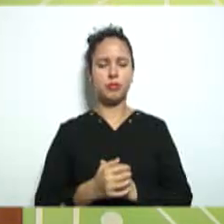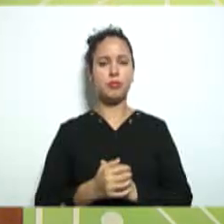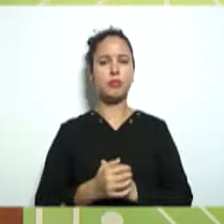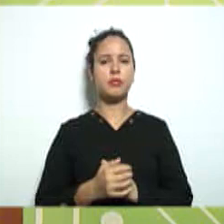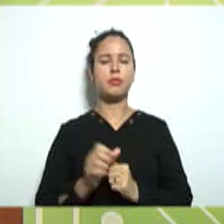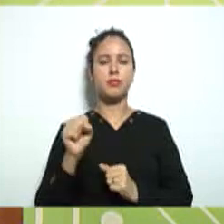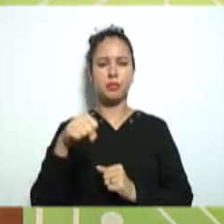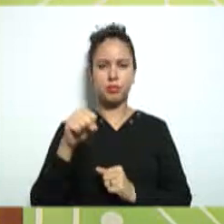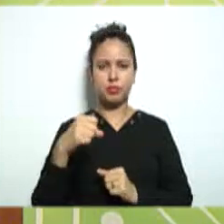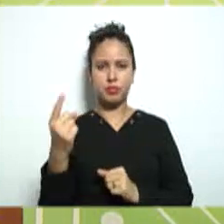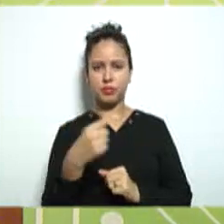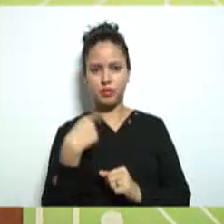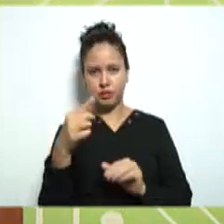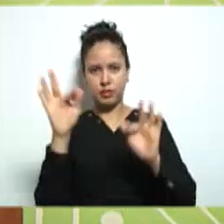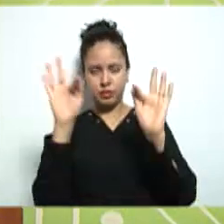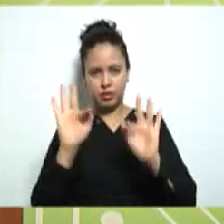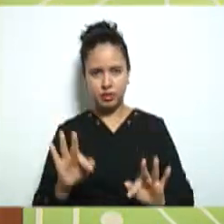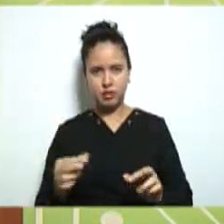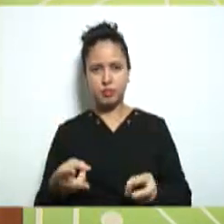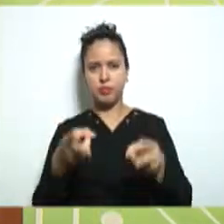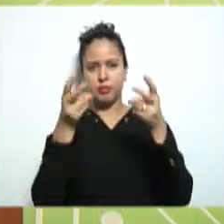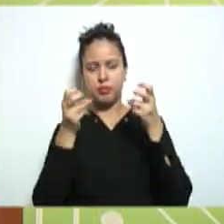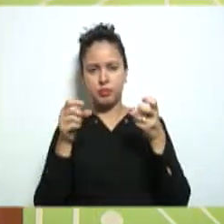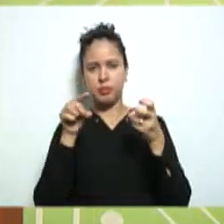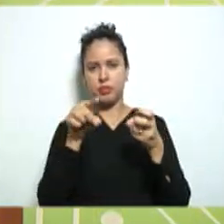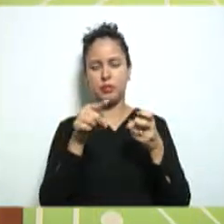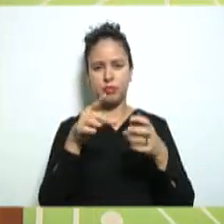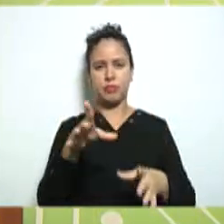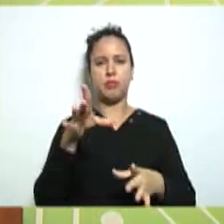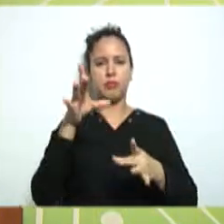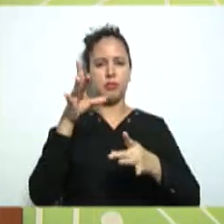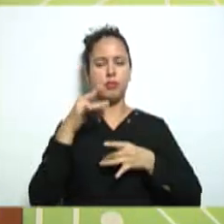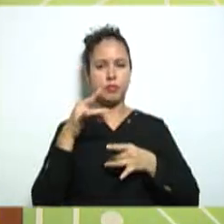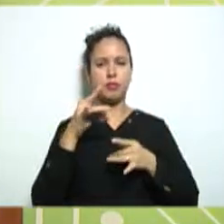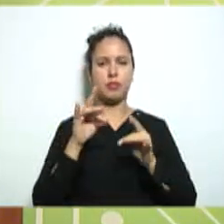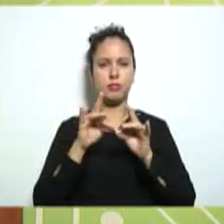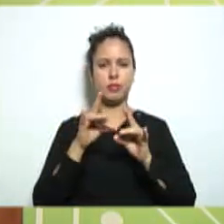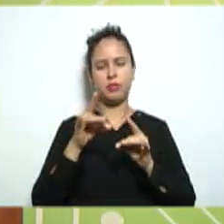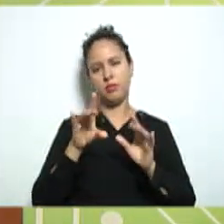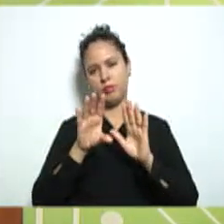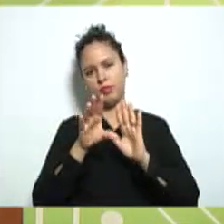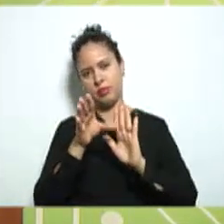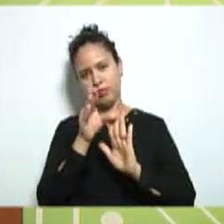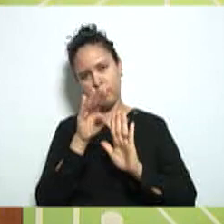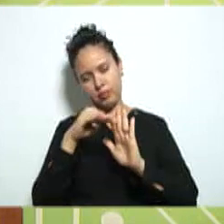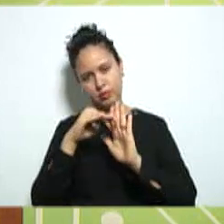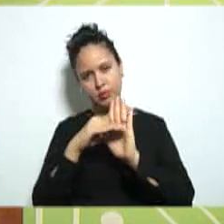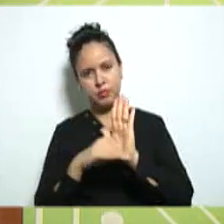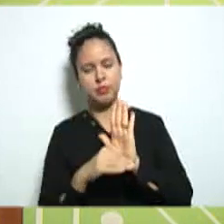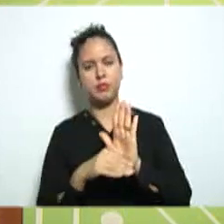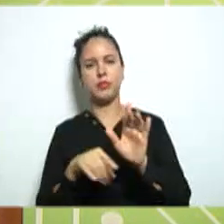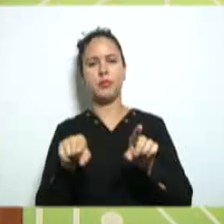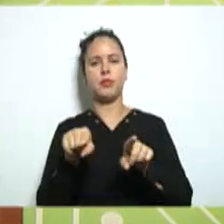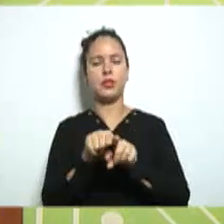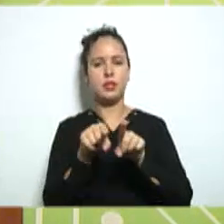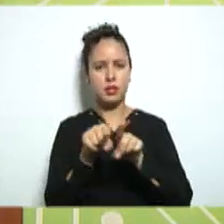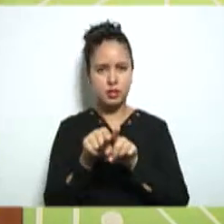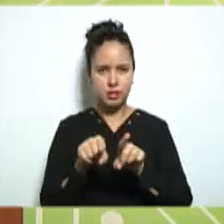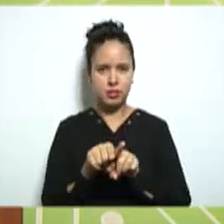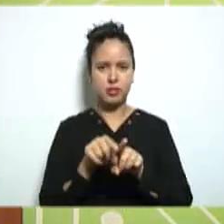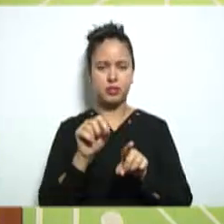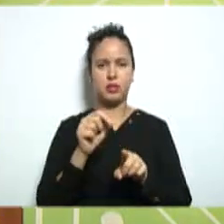muito feliz quando a gente percebe que vocês se apropriaram desse conteúdo e que, além de se apropriar, vocês também